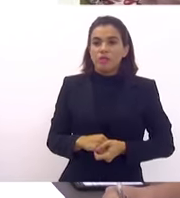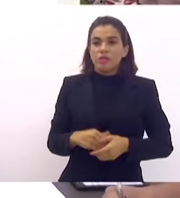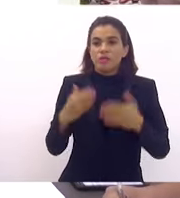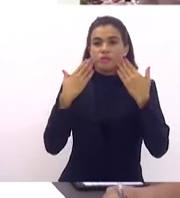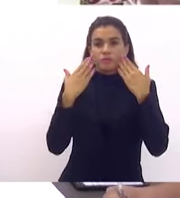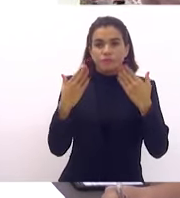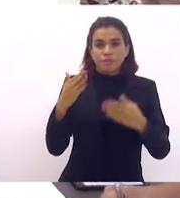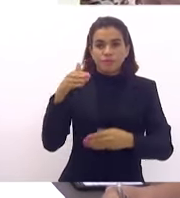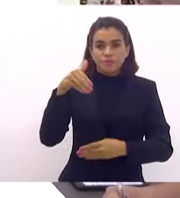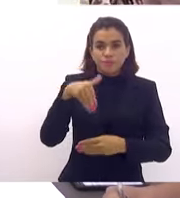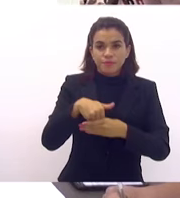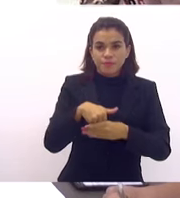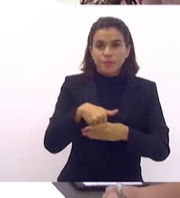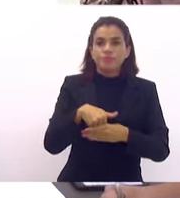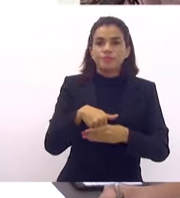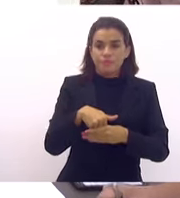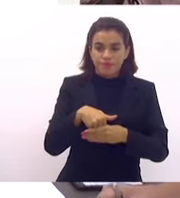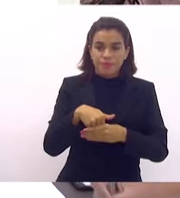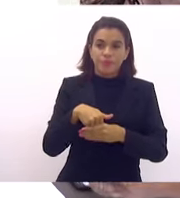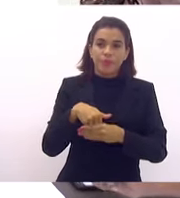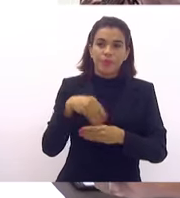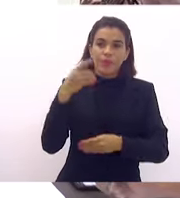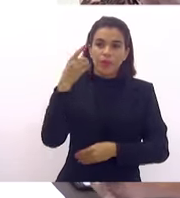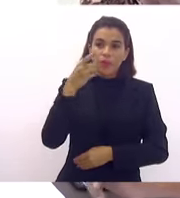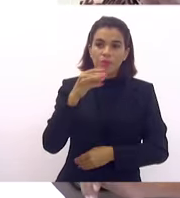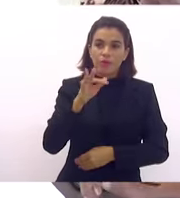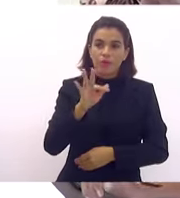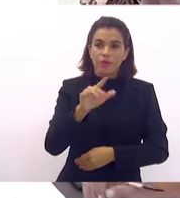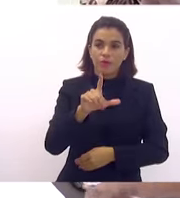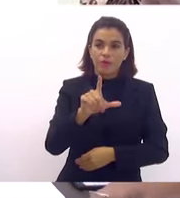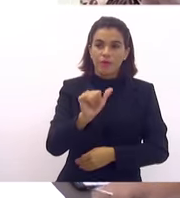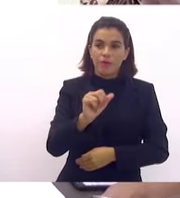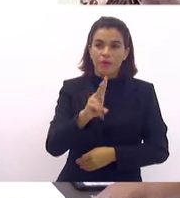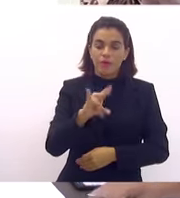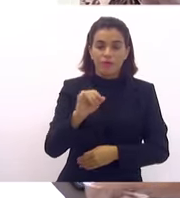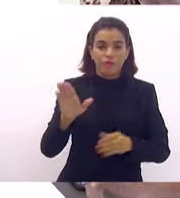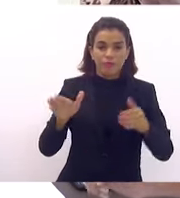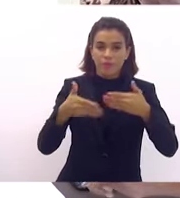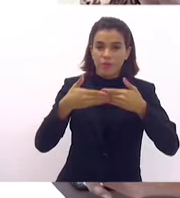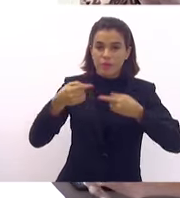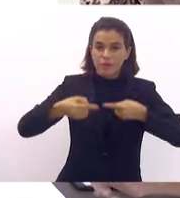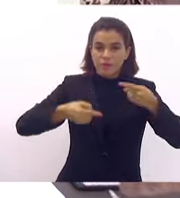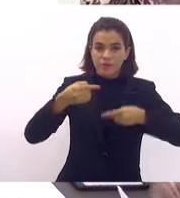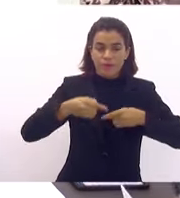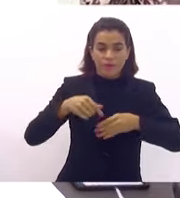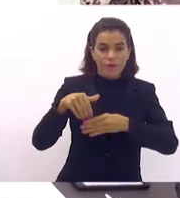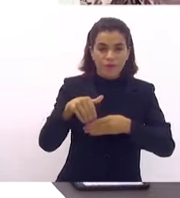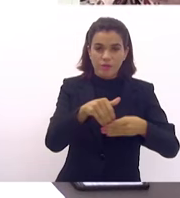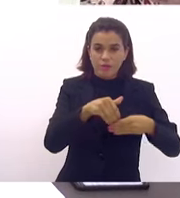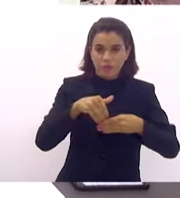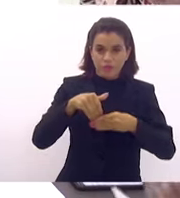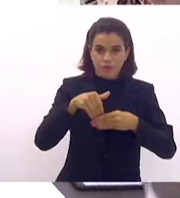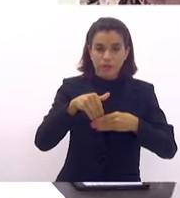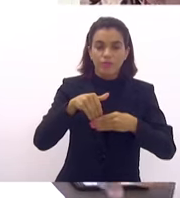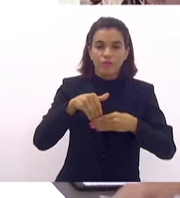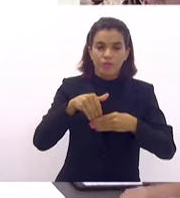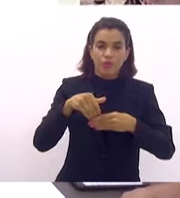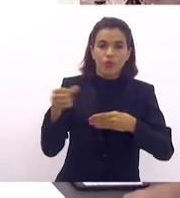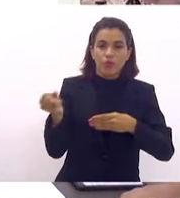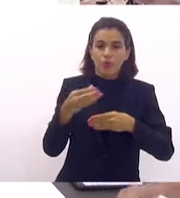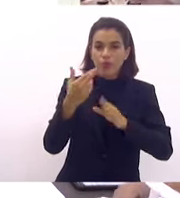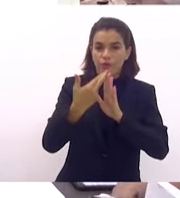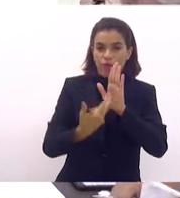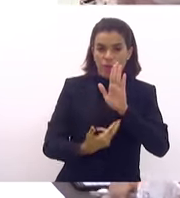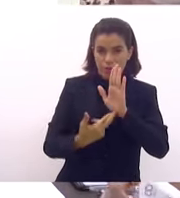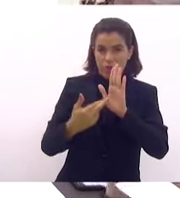voto do deputado Flávio Serafini, não havendo quem queira discutir, encerrada a discussão, em votação, o voto do novo relator,